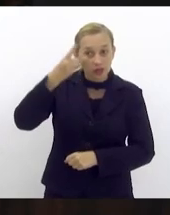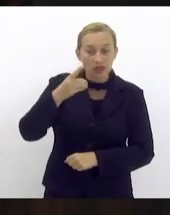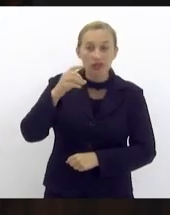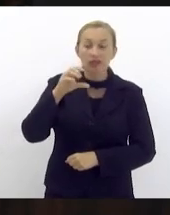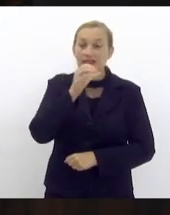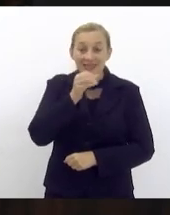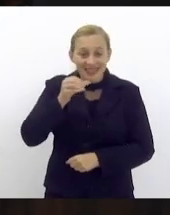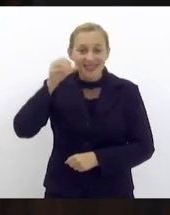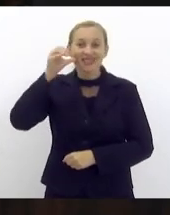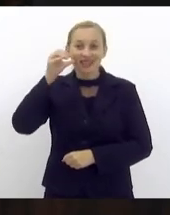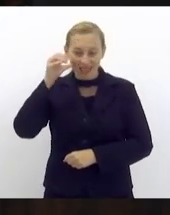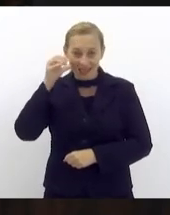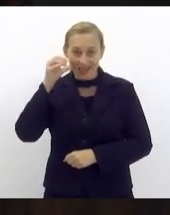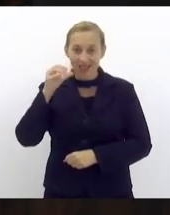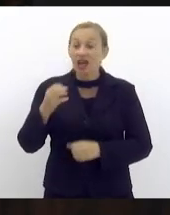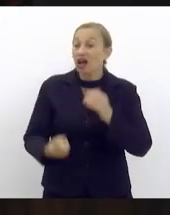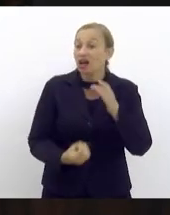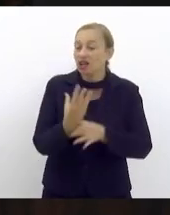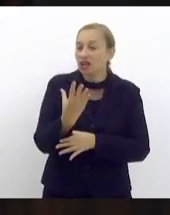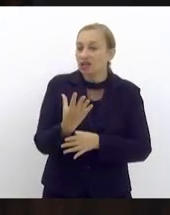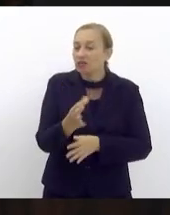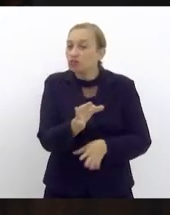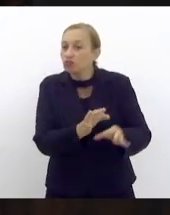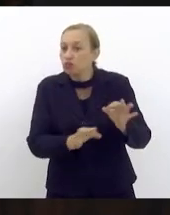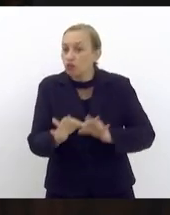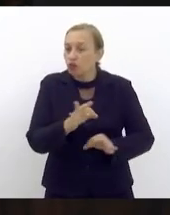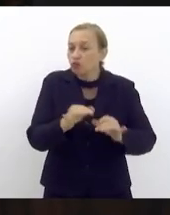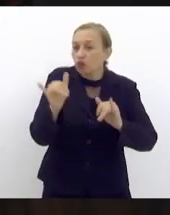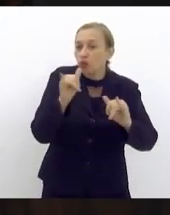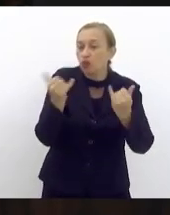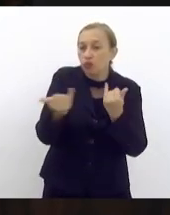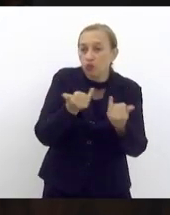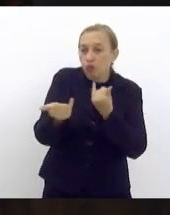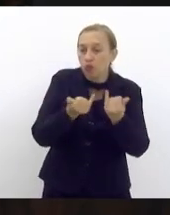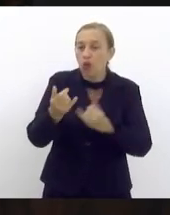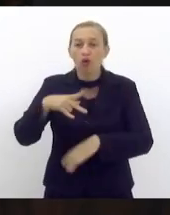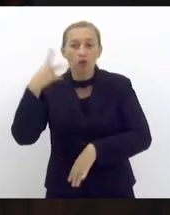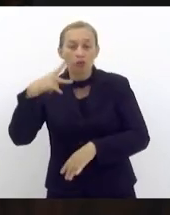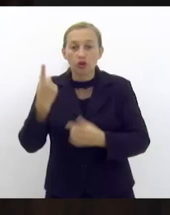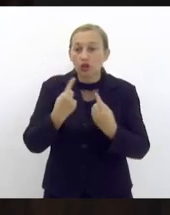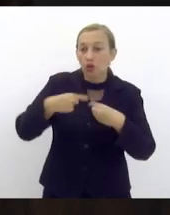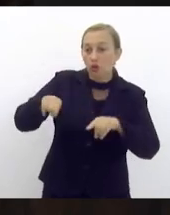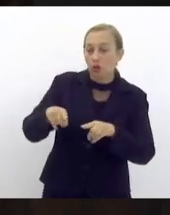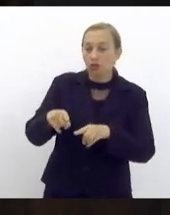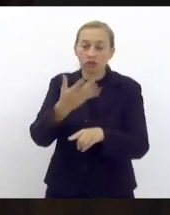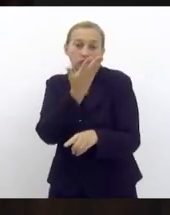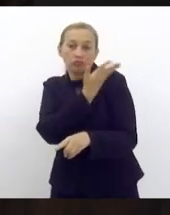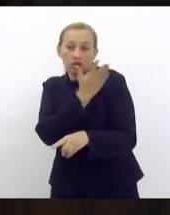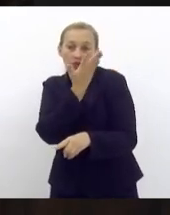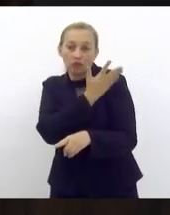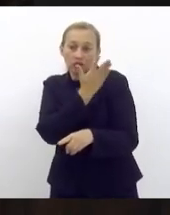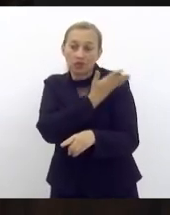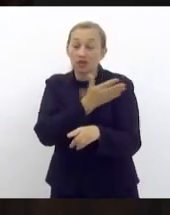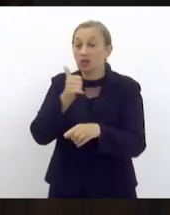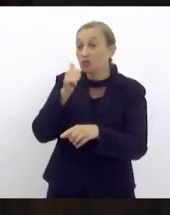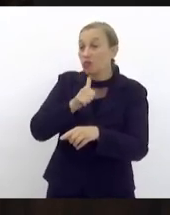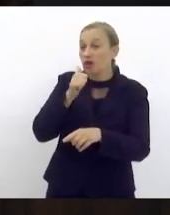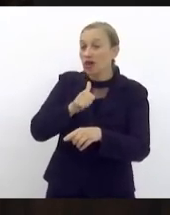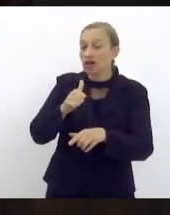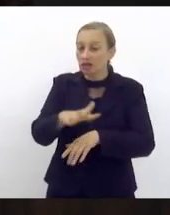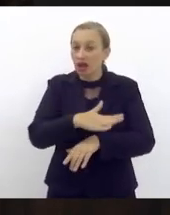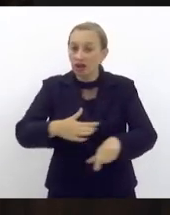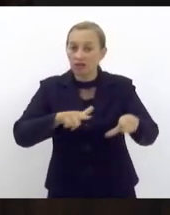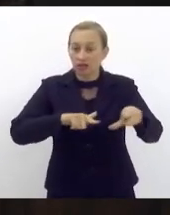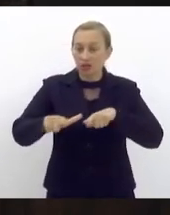Célia Jordão que dispõe sobre a criação de programa de informações sobre política de combate a discriminação de mulheres no mercado de trabalho